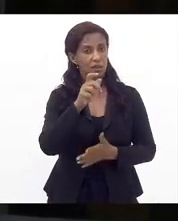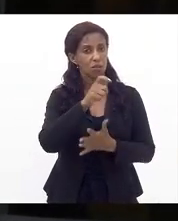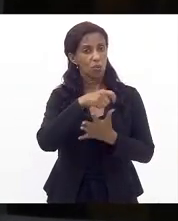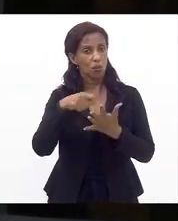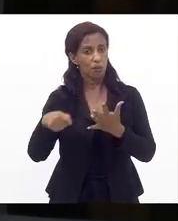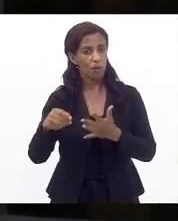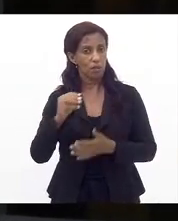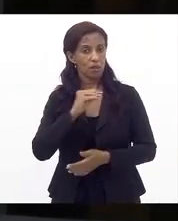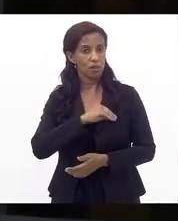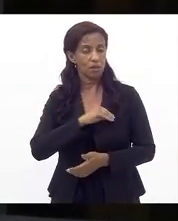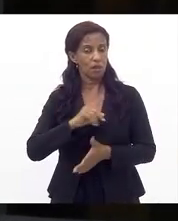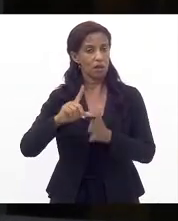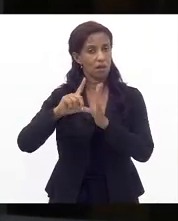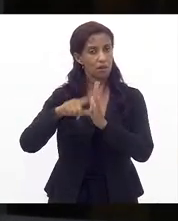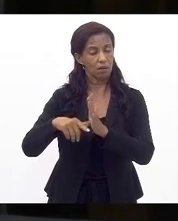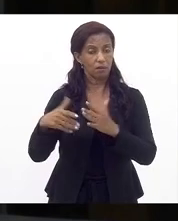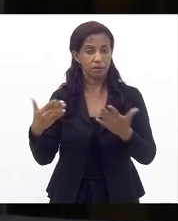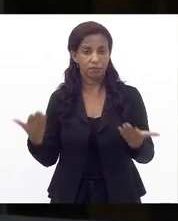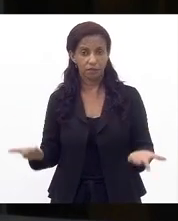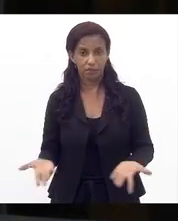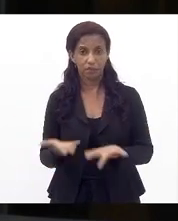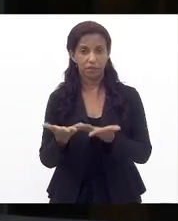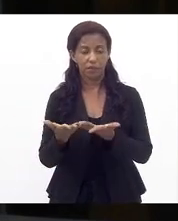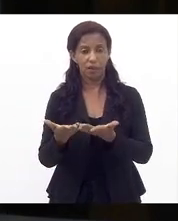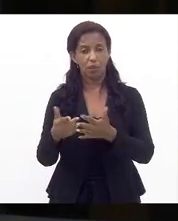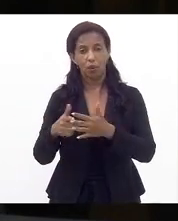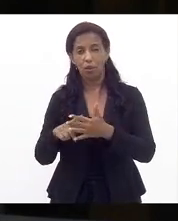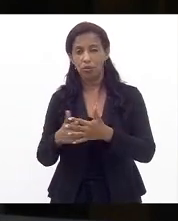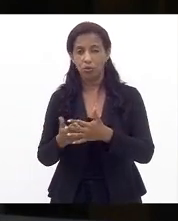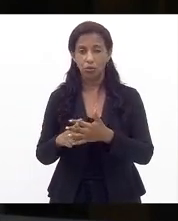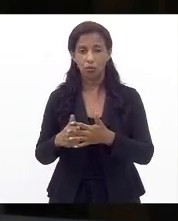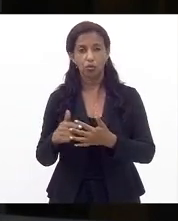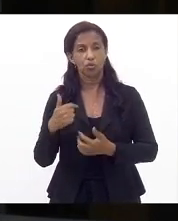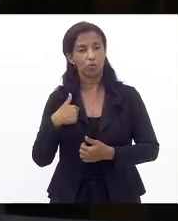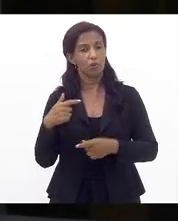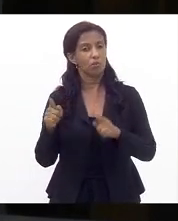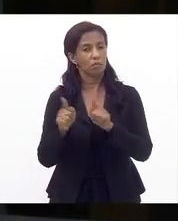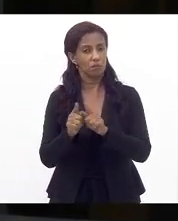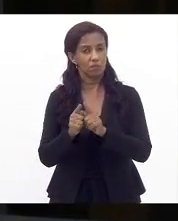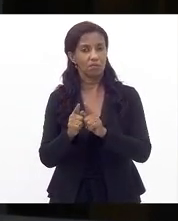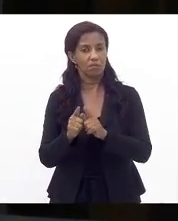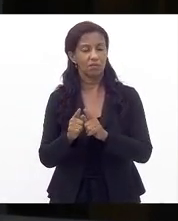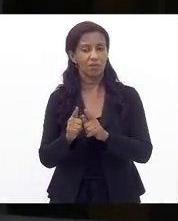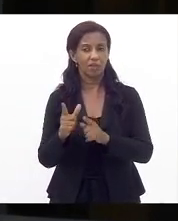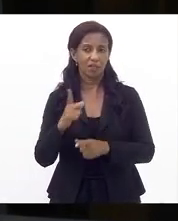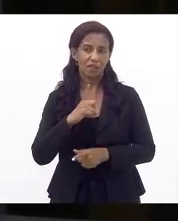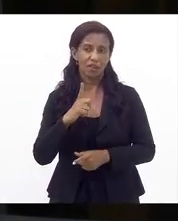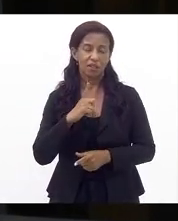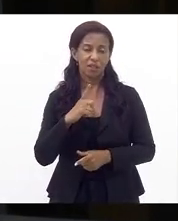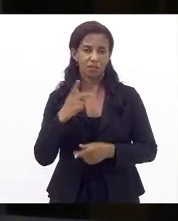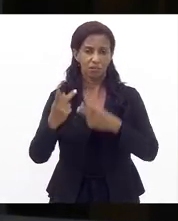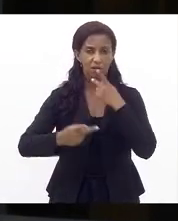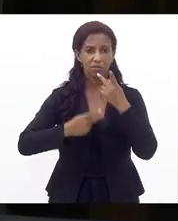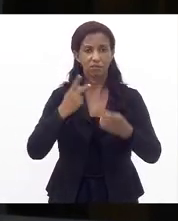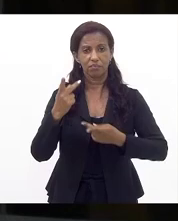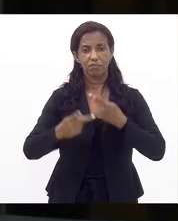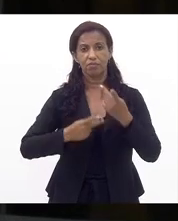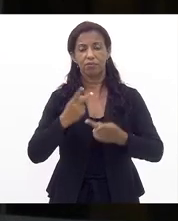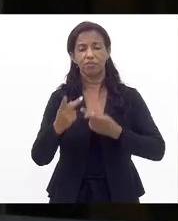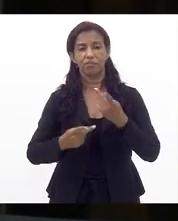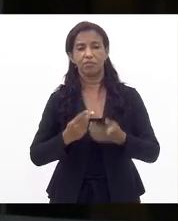salários atrasados então obviamente que é um ajuste e eu também por vezes tenho dito